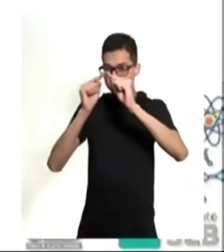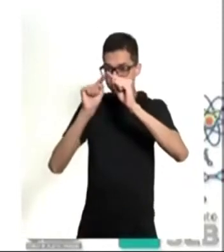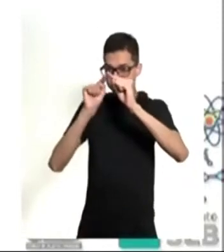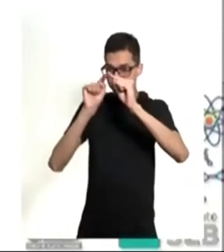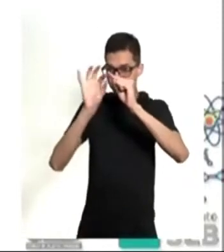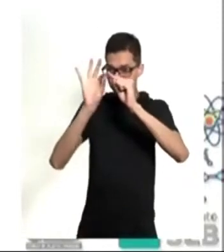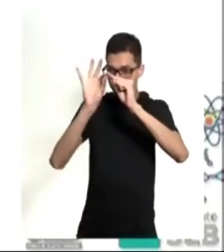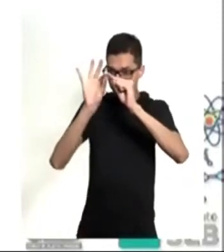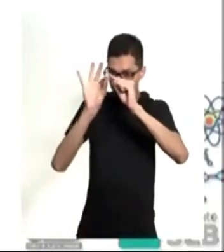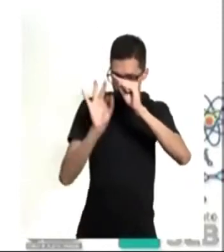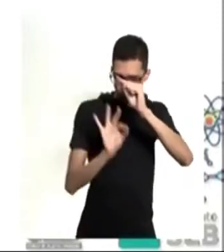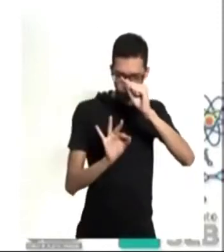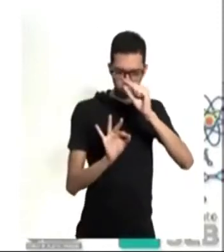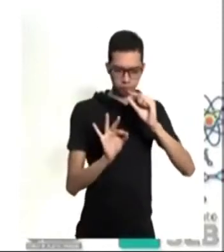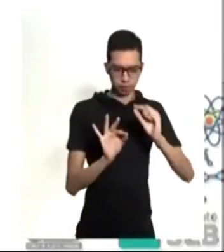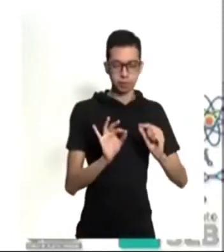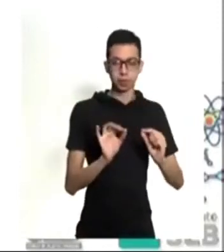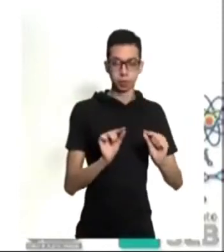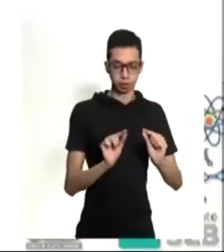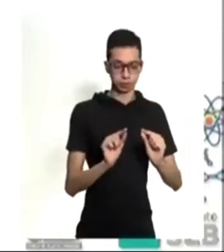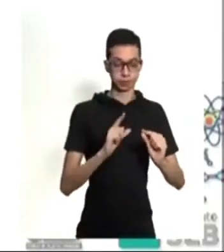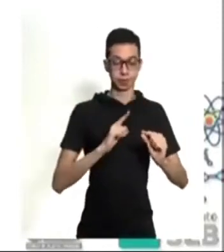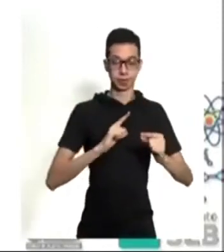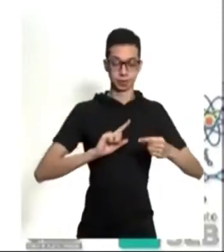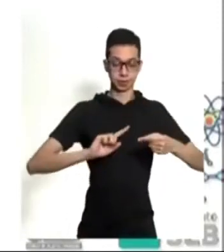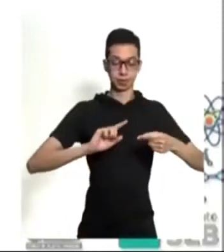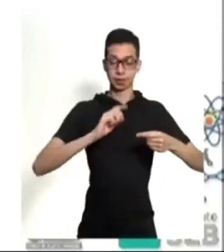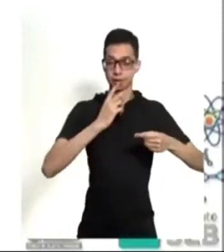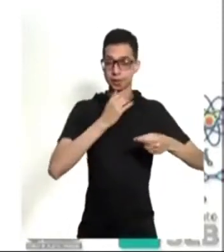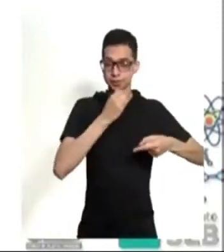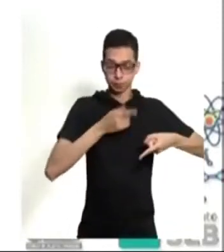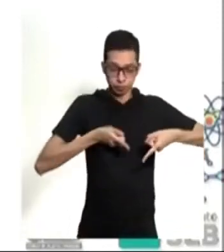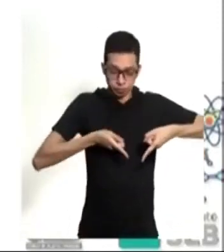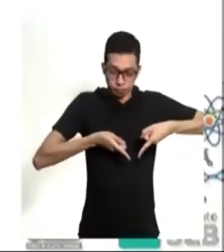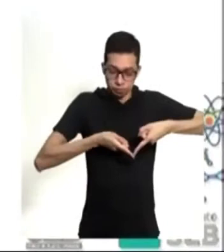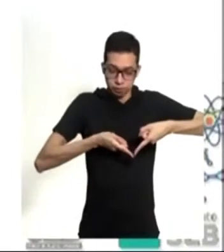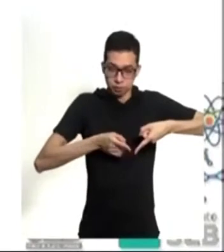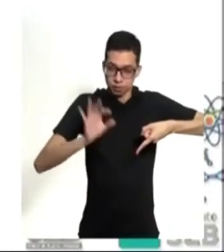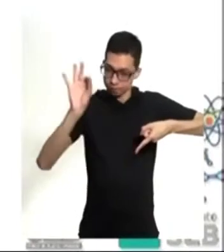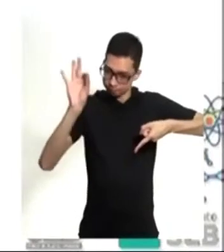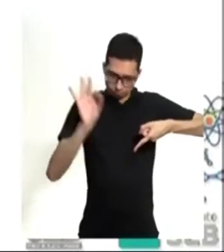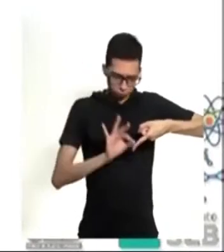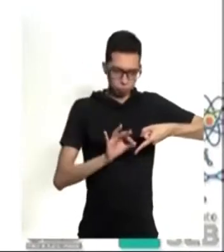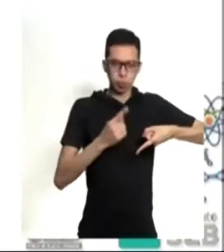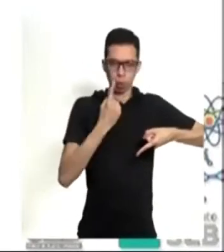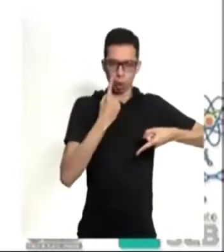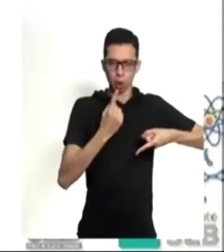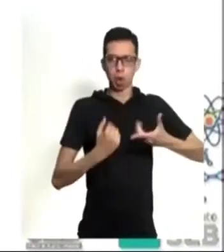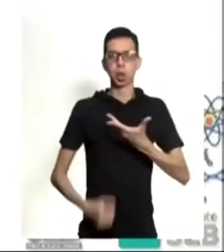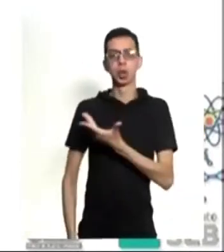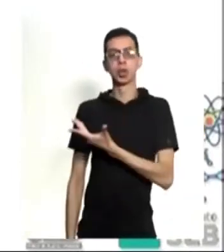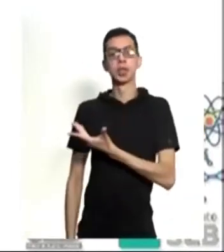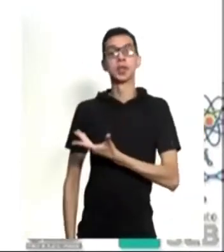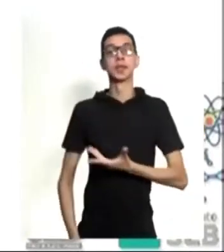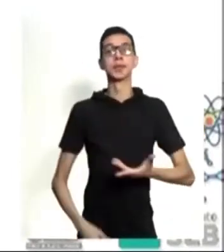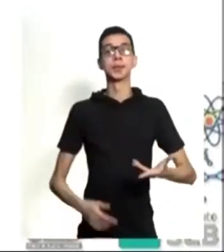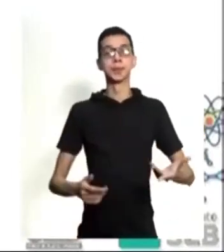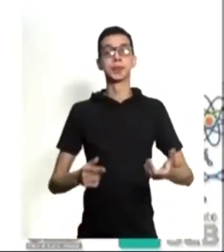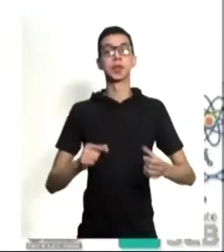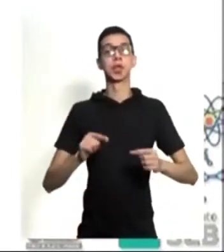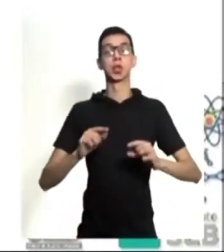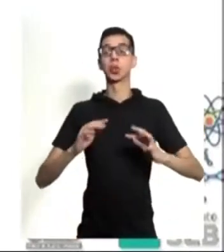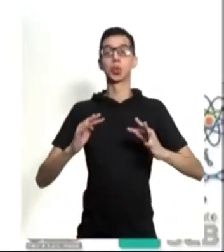da base. Essa é a diagonal do cubo. Observe o triângulo retângulo destacado. Lembram? Para todo o